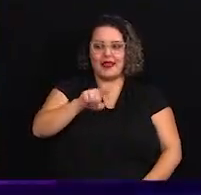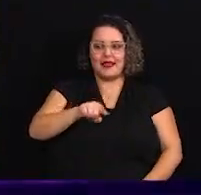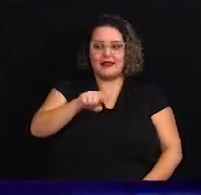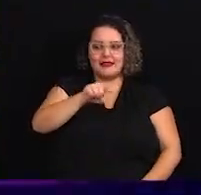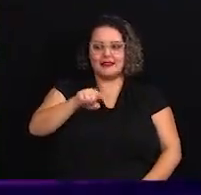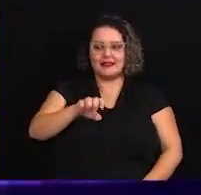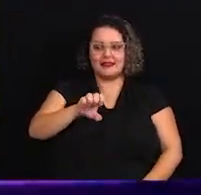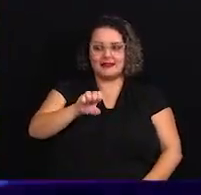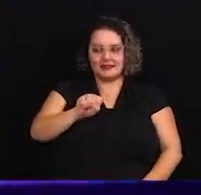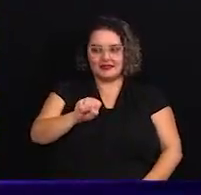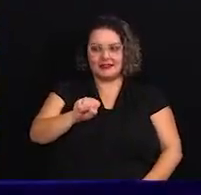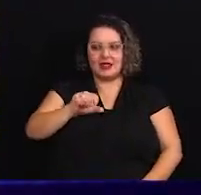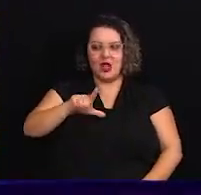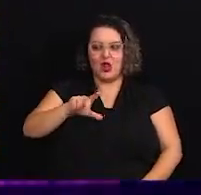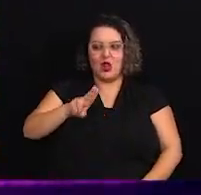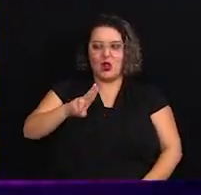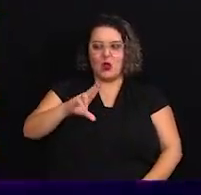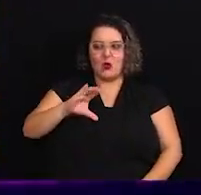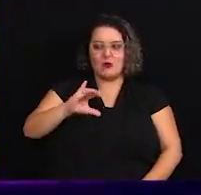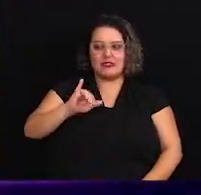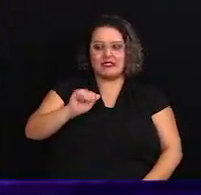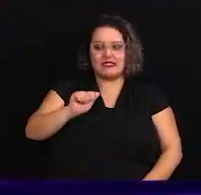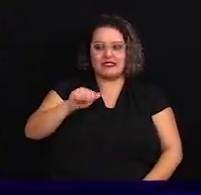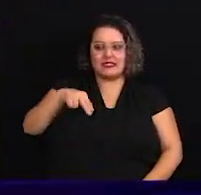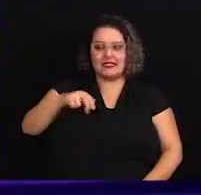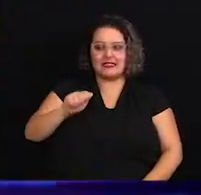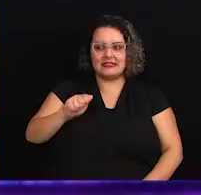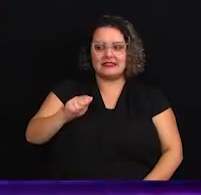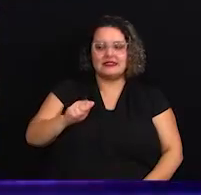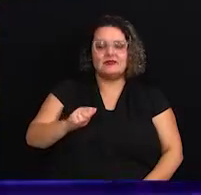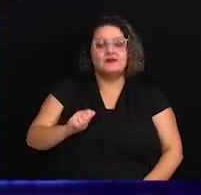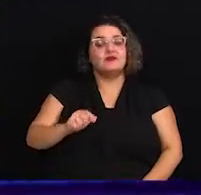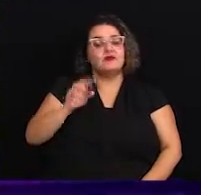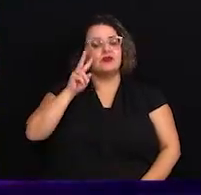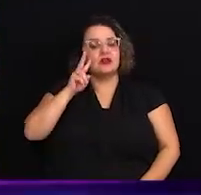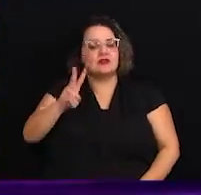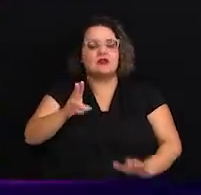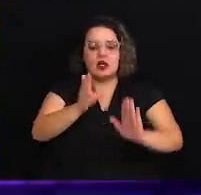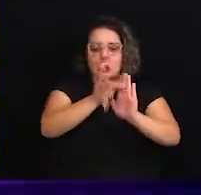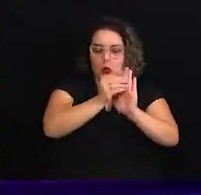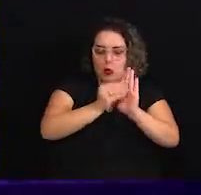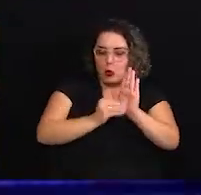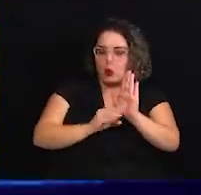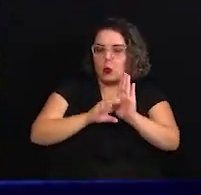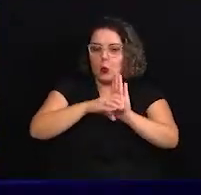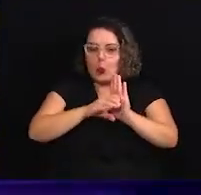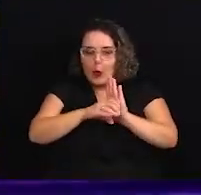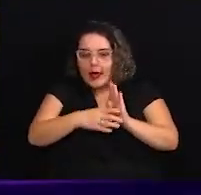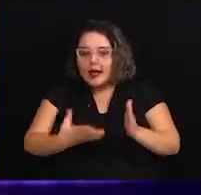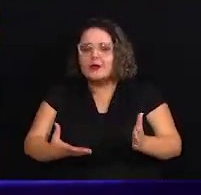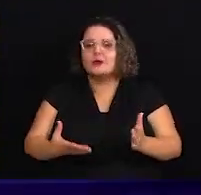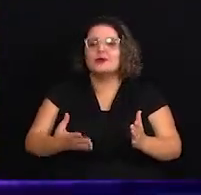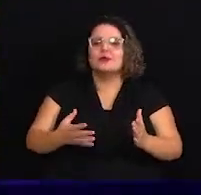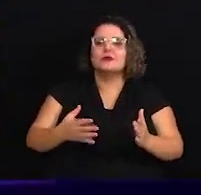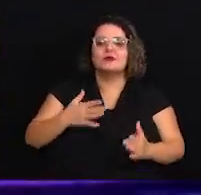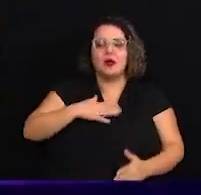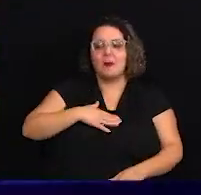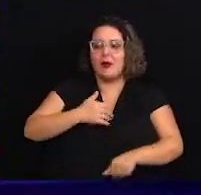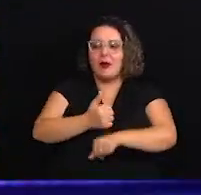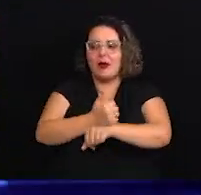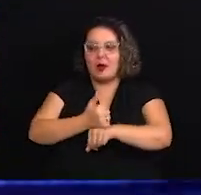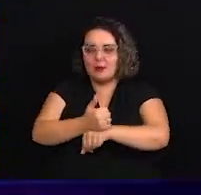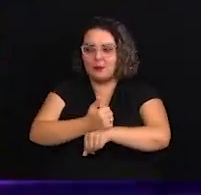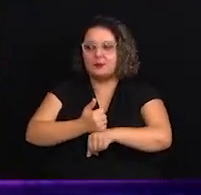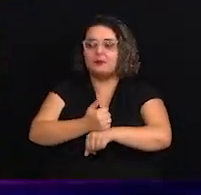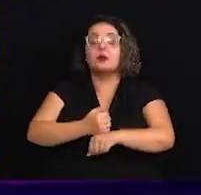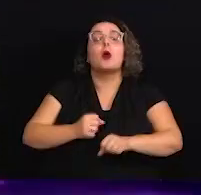vai estar acompanhando ali conteúdos, acompanhando a minha carreira. E também o Diário de um Soberbo, você